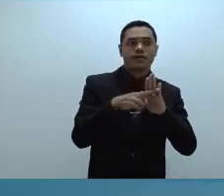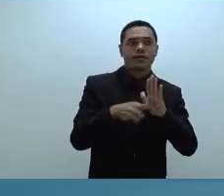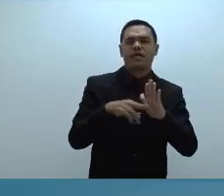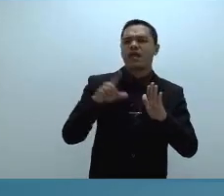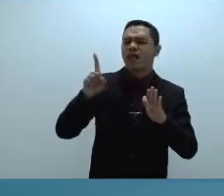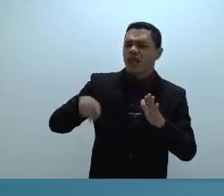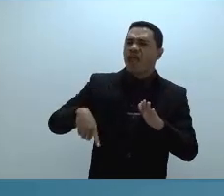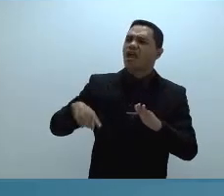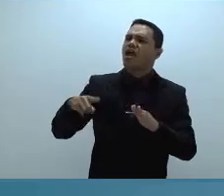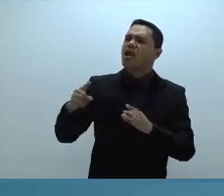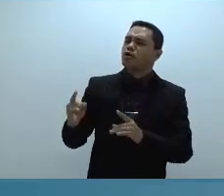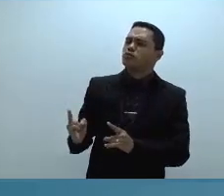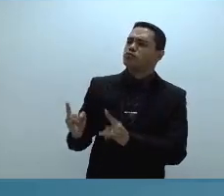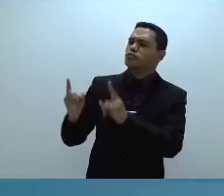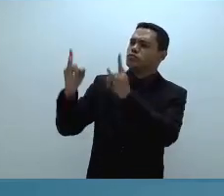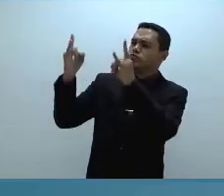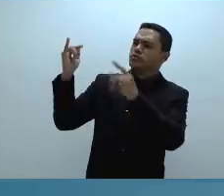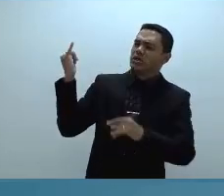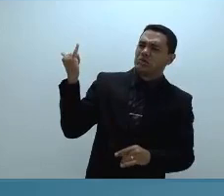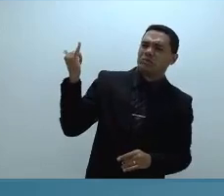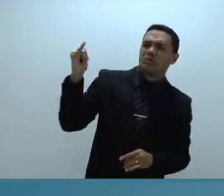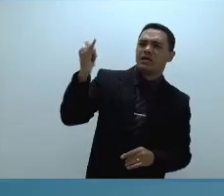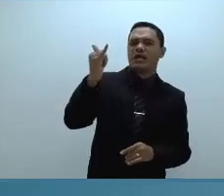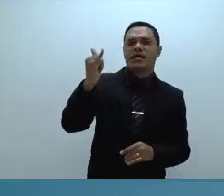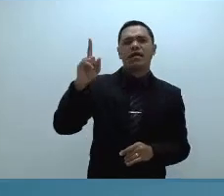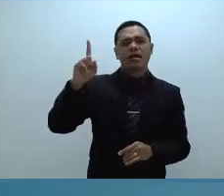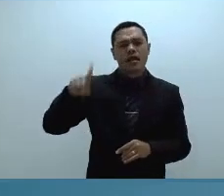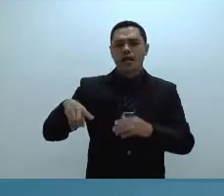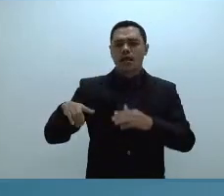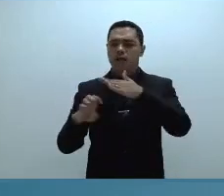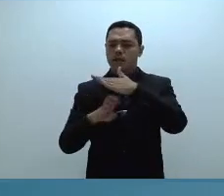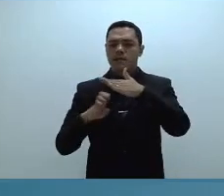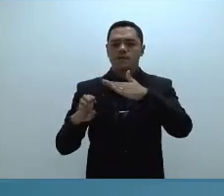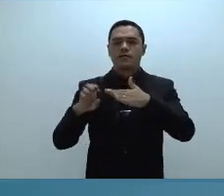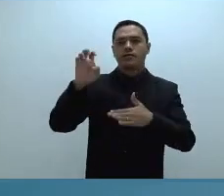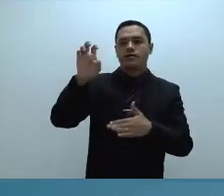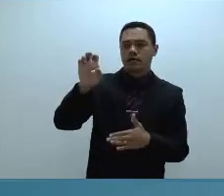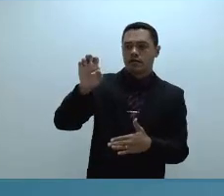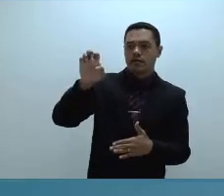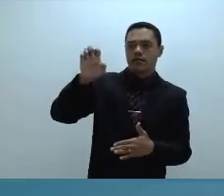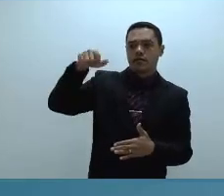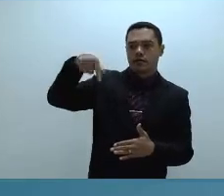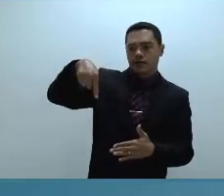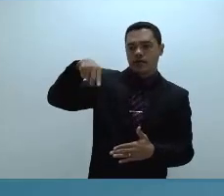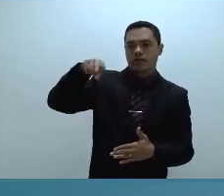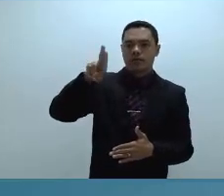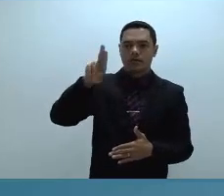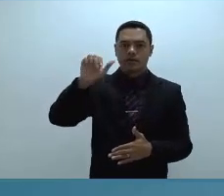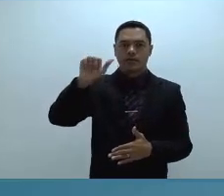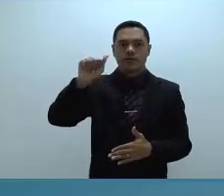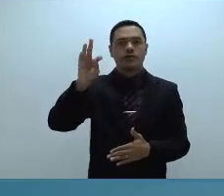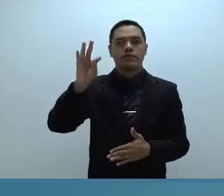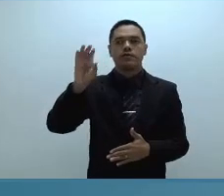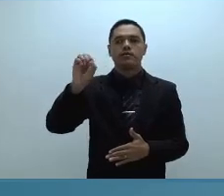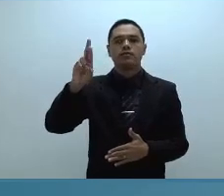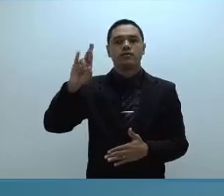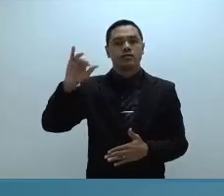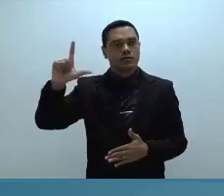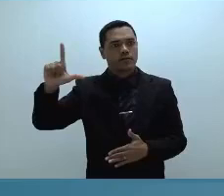de energia, que é a originária pela equatorial. O que vai para o direito público, quando a falha